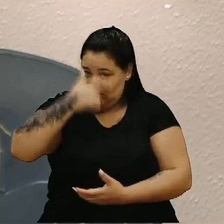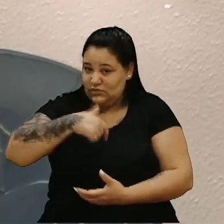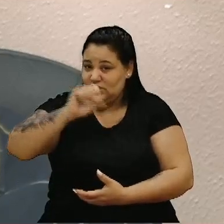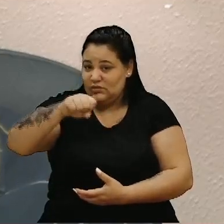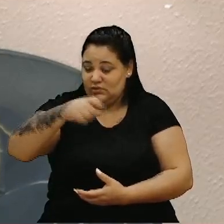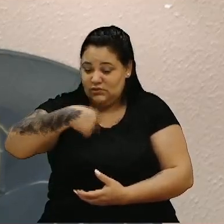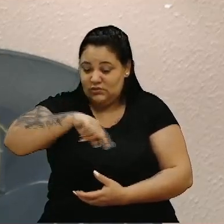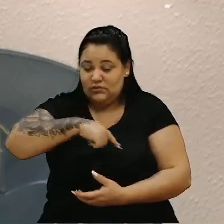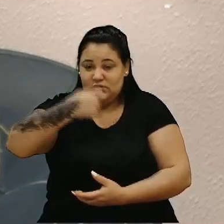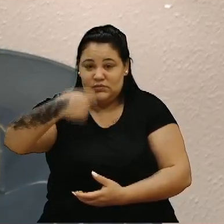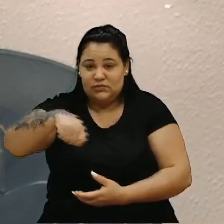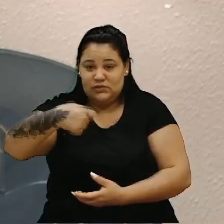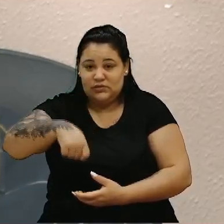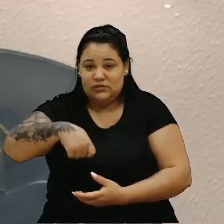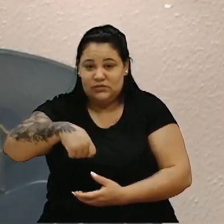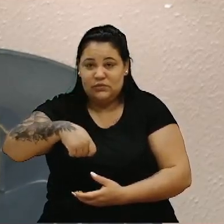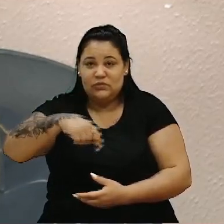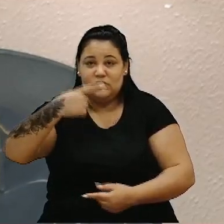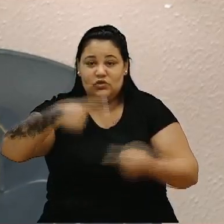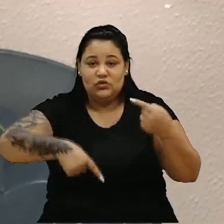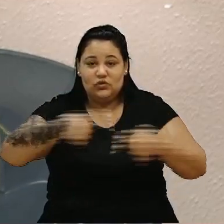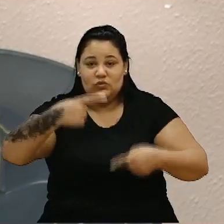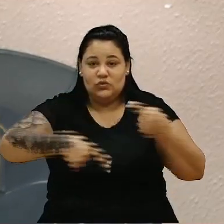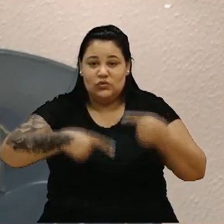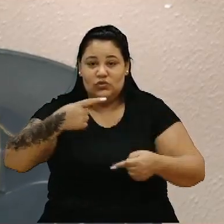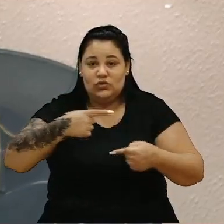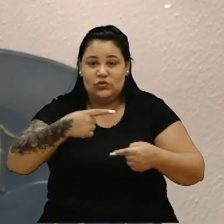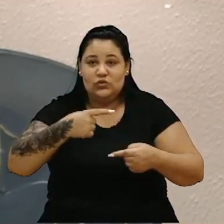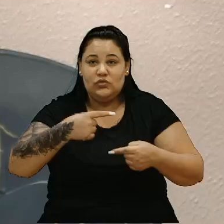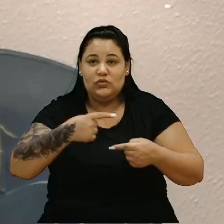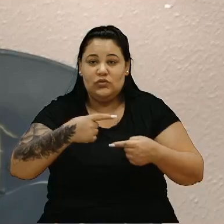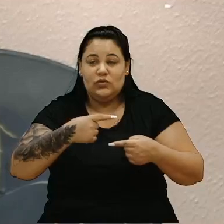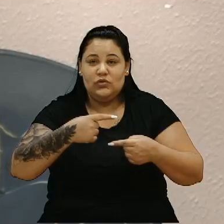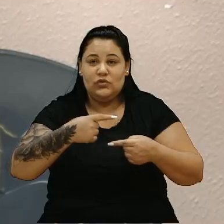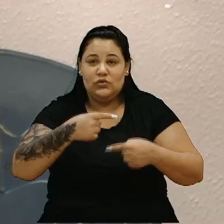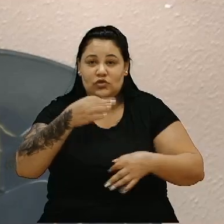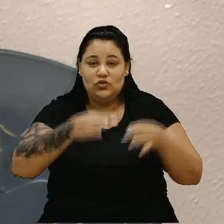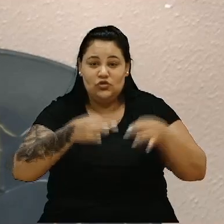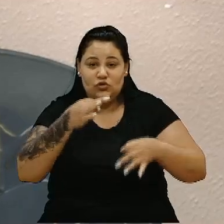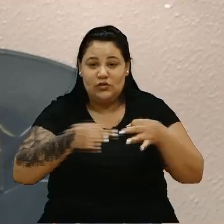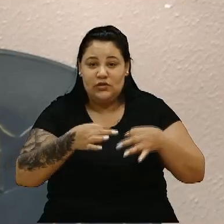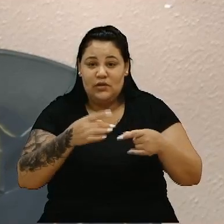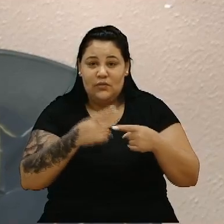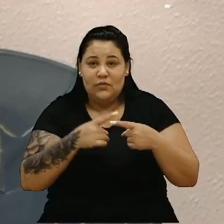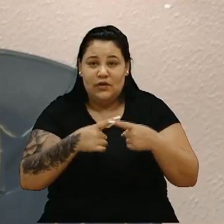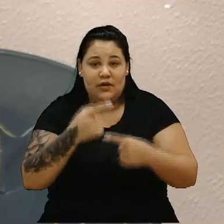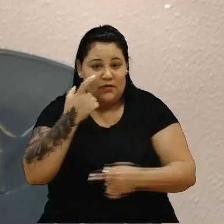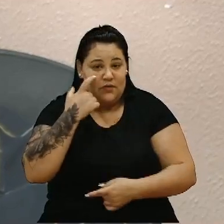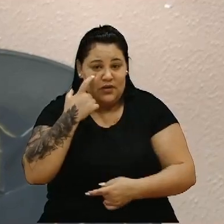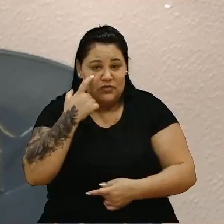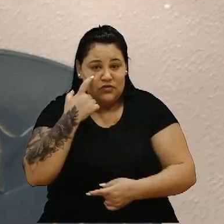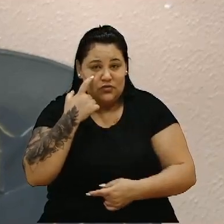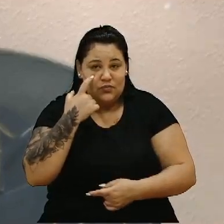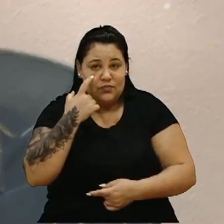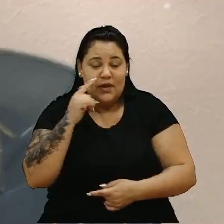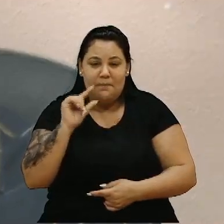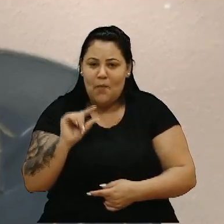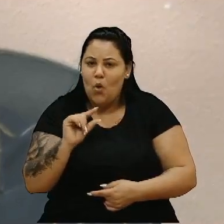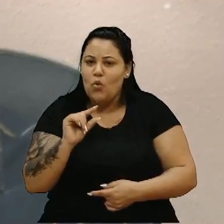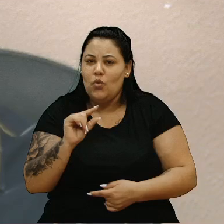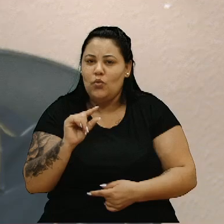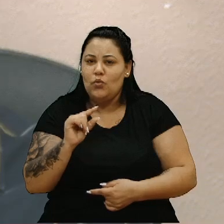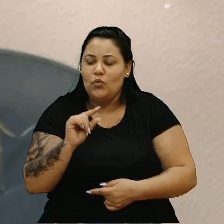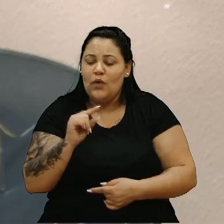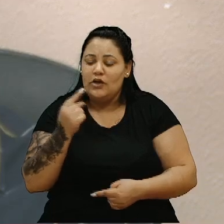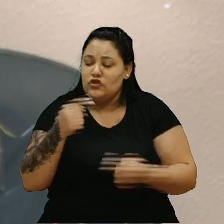discutir sobre justiça tributária também no meio empresarial, porque vejo que é um debate que se faz pouco no nosso país. Né? E aí nós